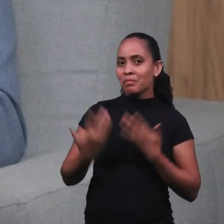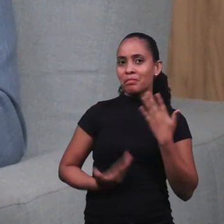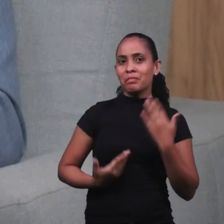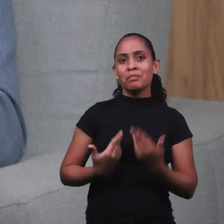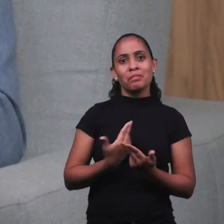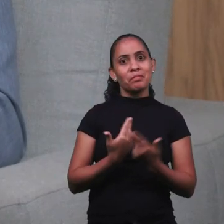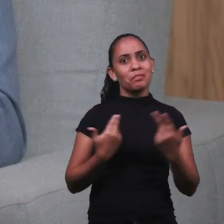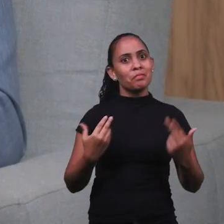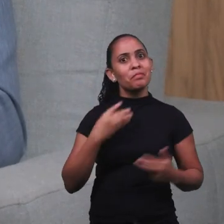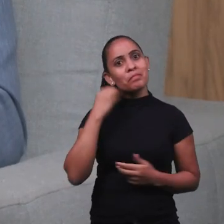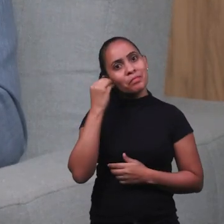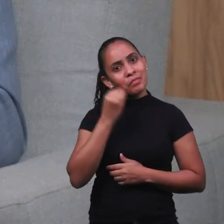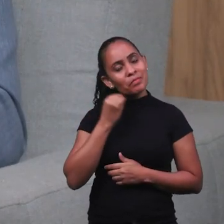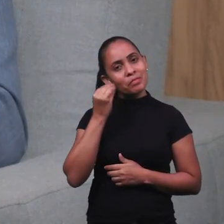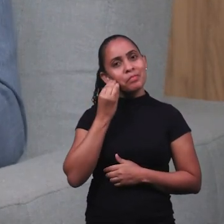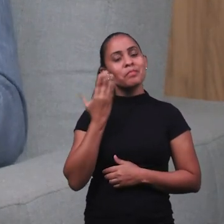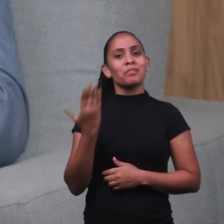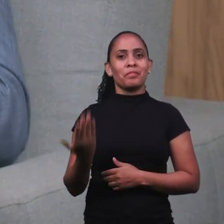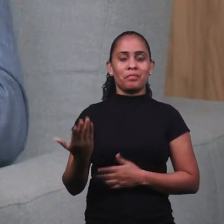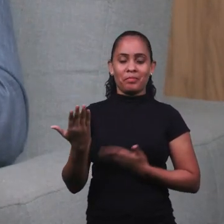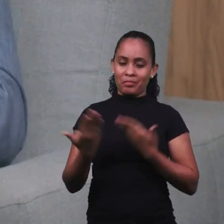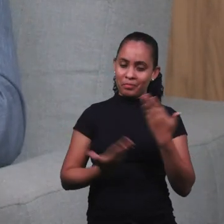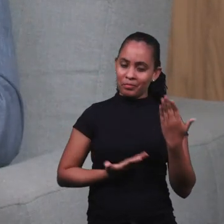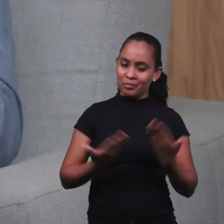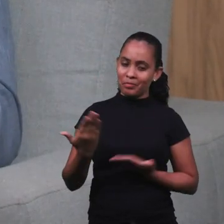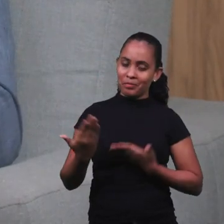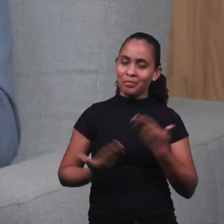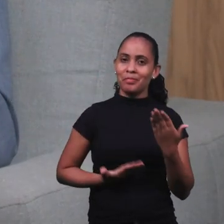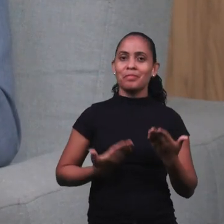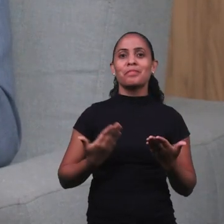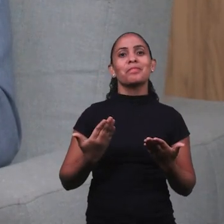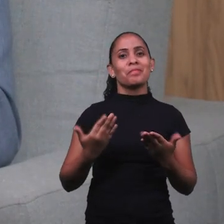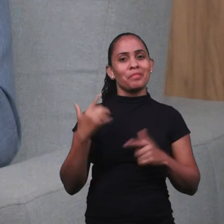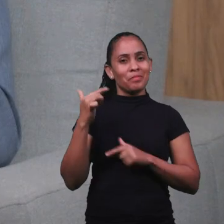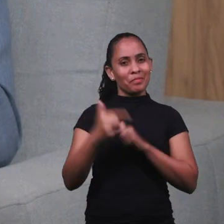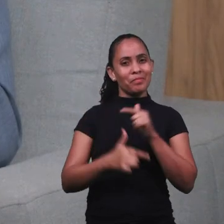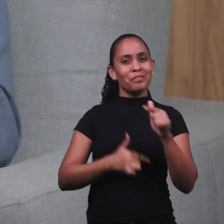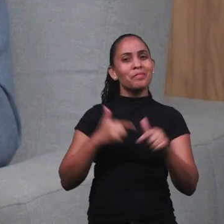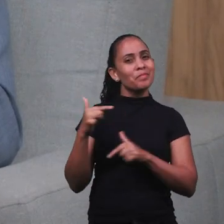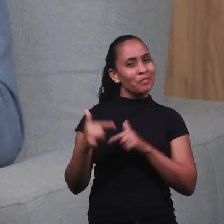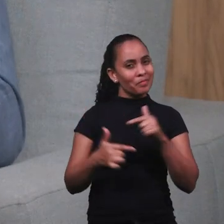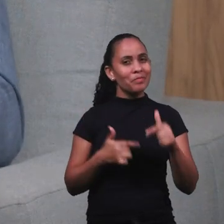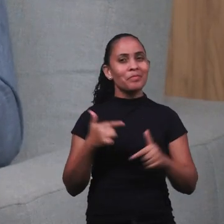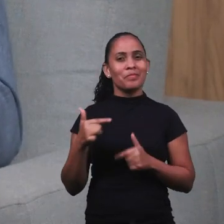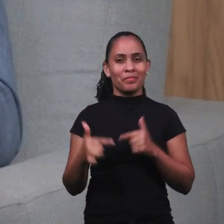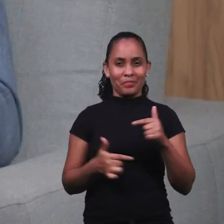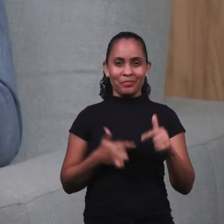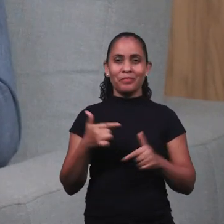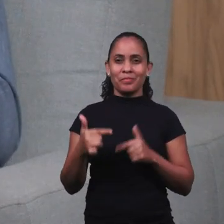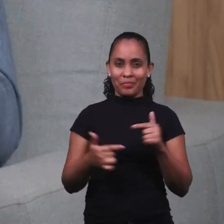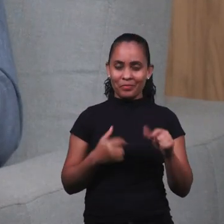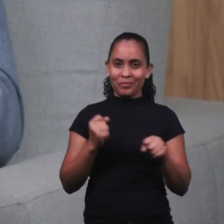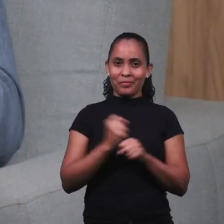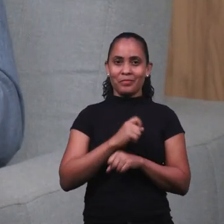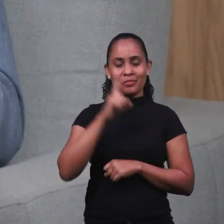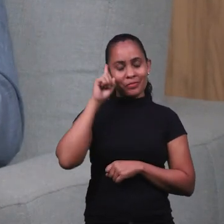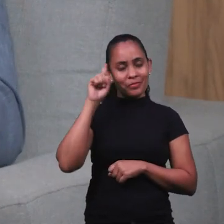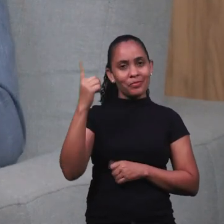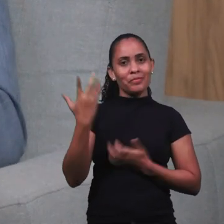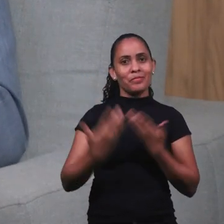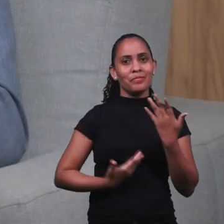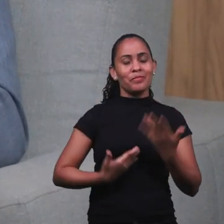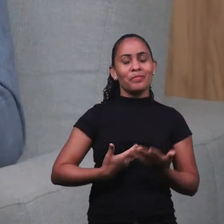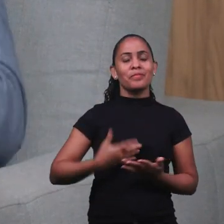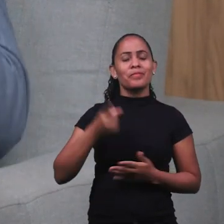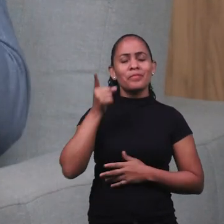suas experiências de instrumentalidade na obra. Os nossos irmãos que têm servido ao Senhor todos os dias